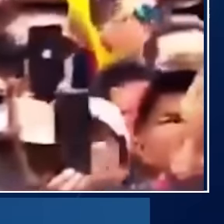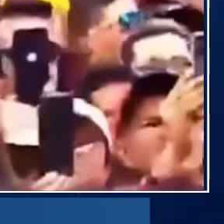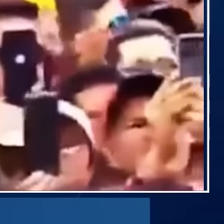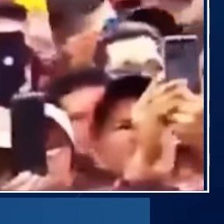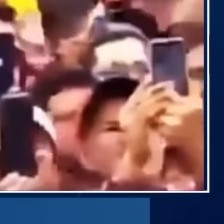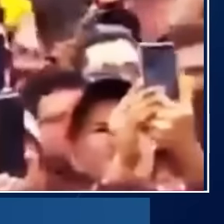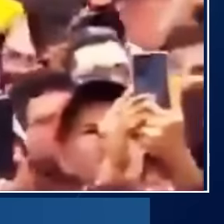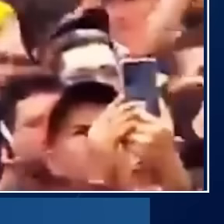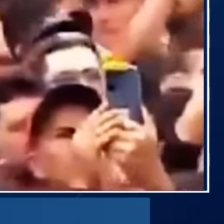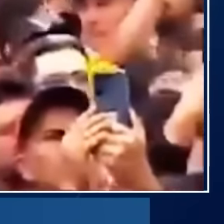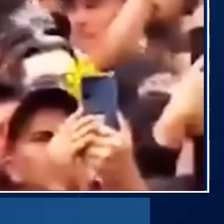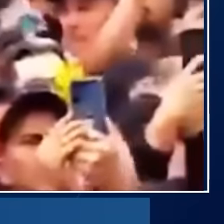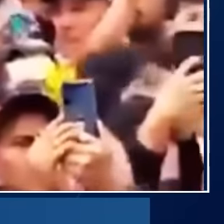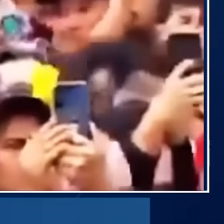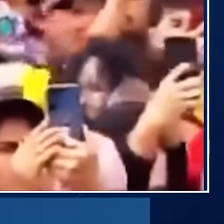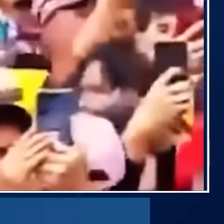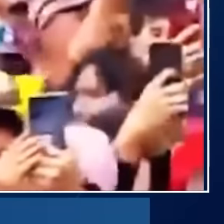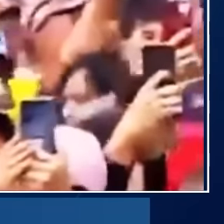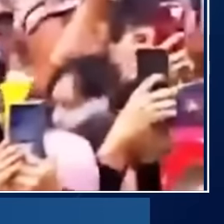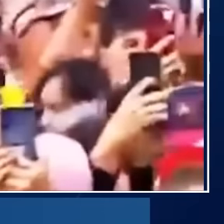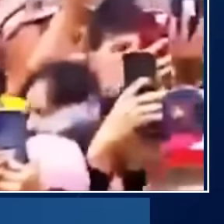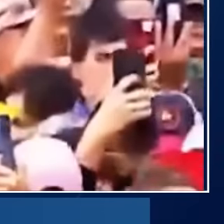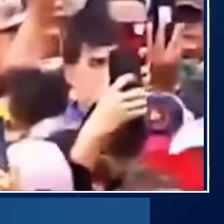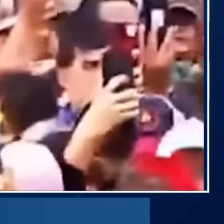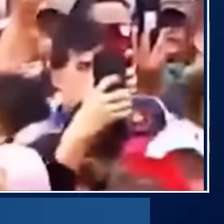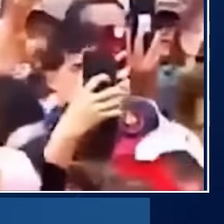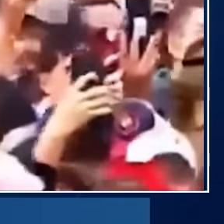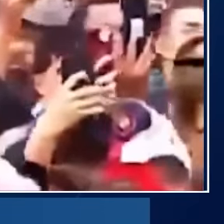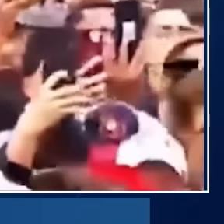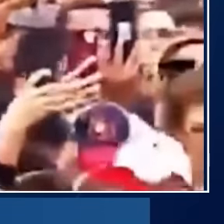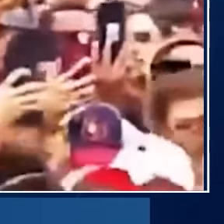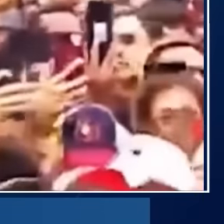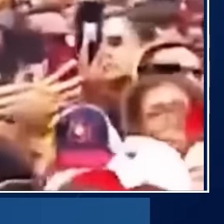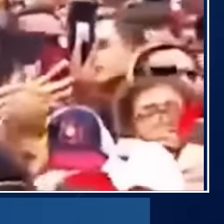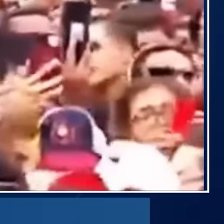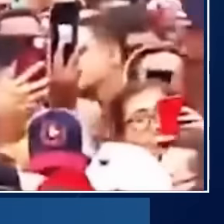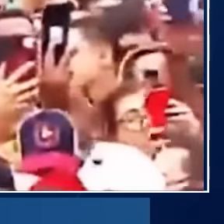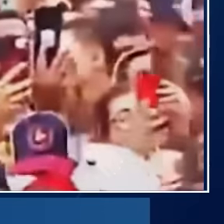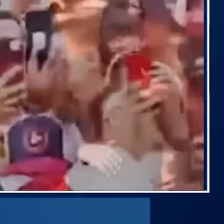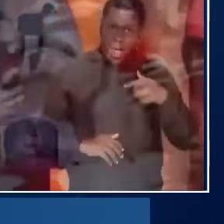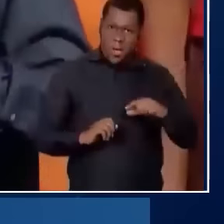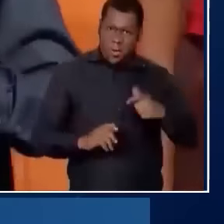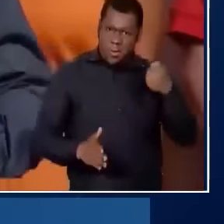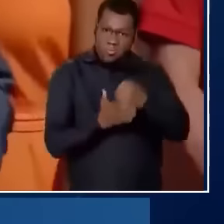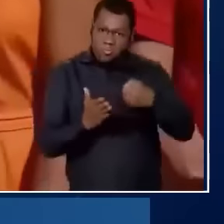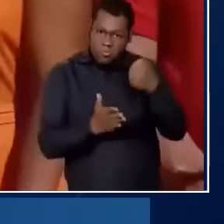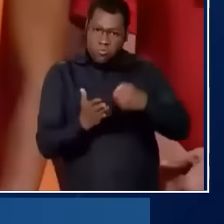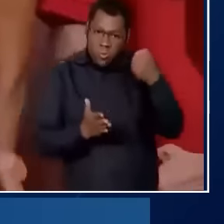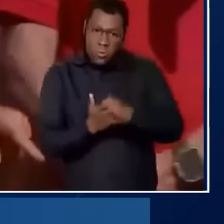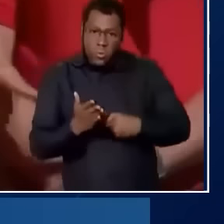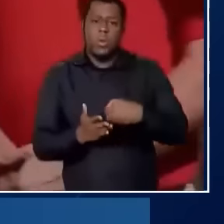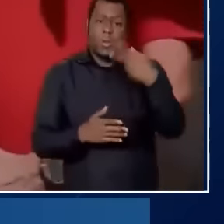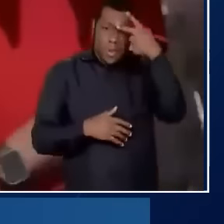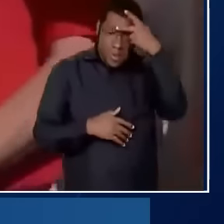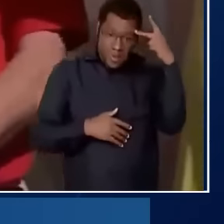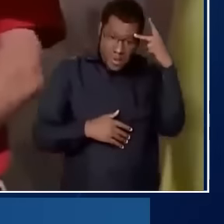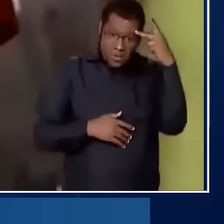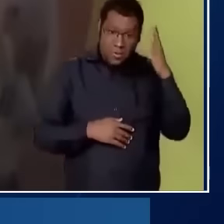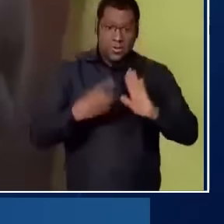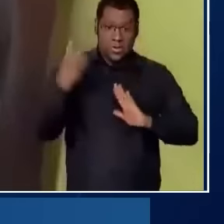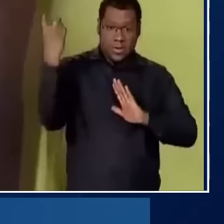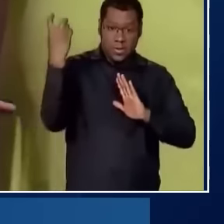anúncio importantíssimo, mas mais do que o anúncio, é fundamental que isso entre em vigor, porque assim que entra em